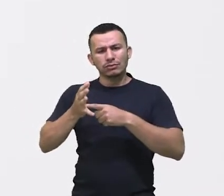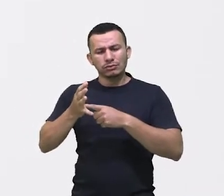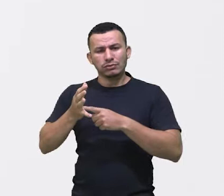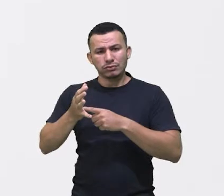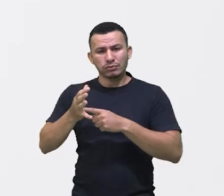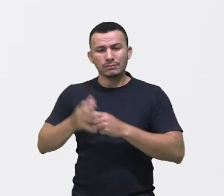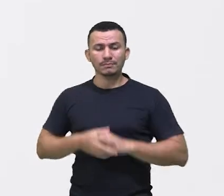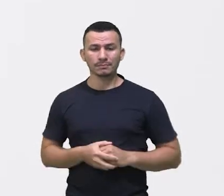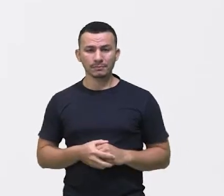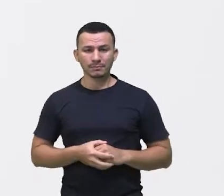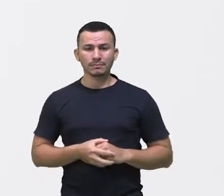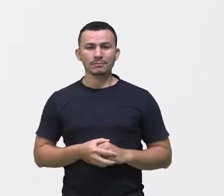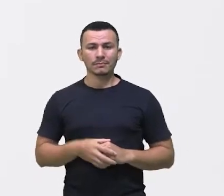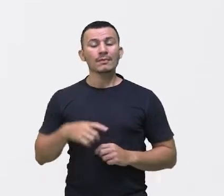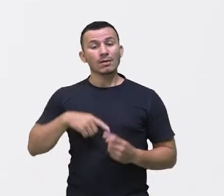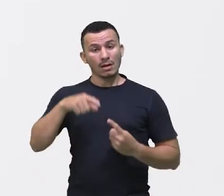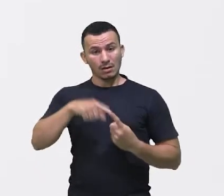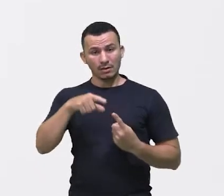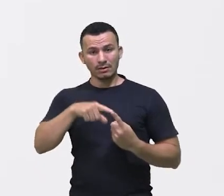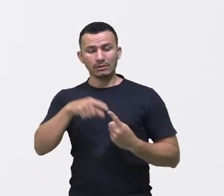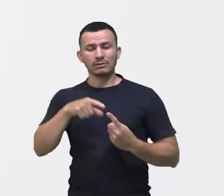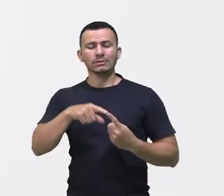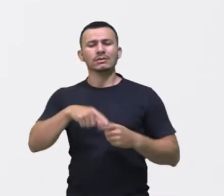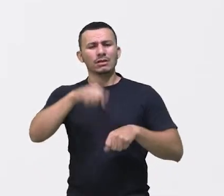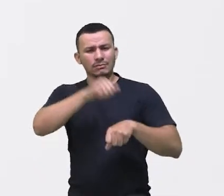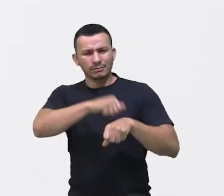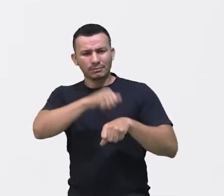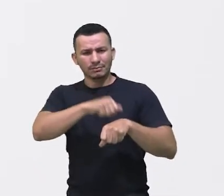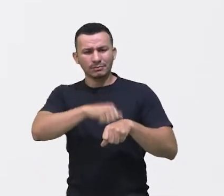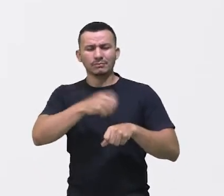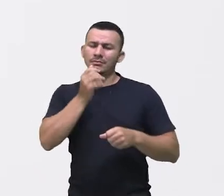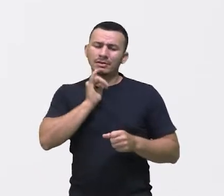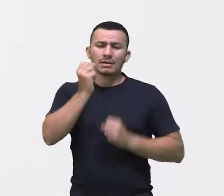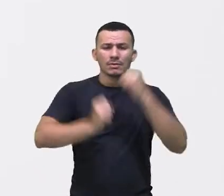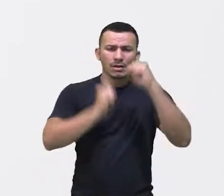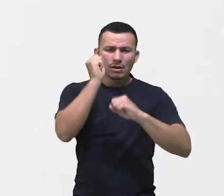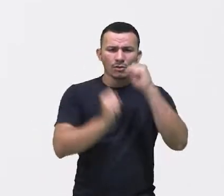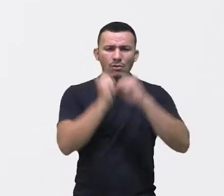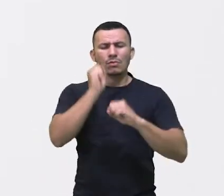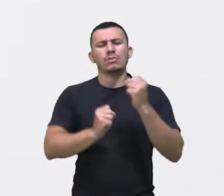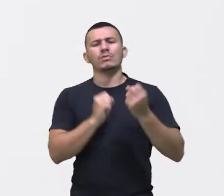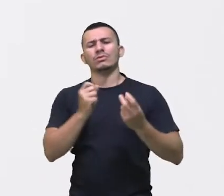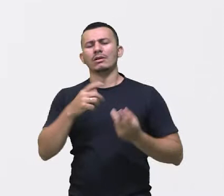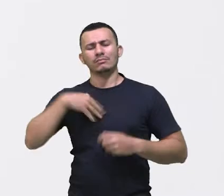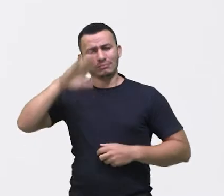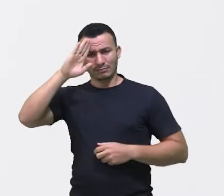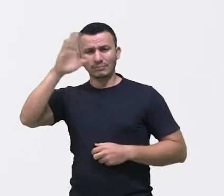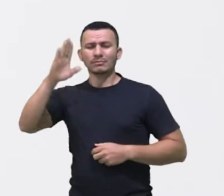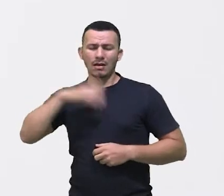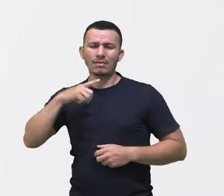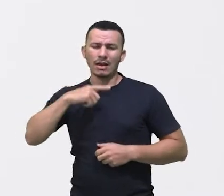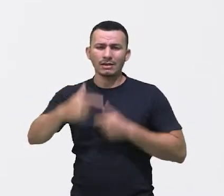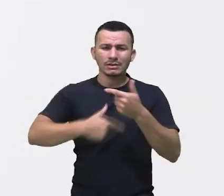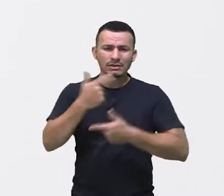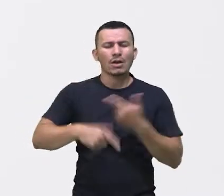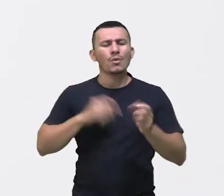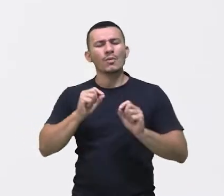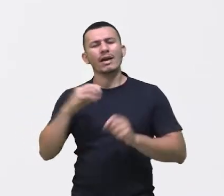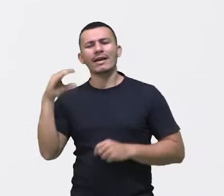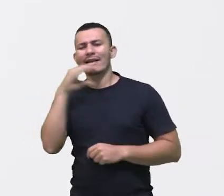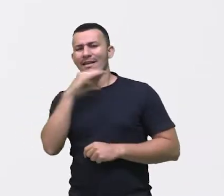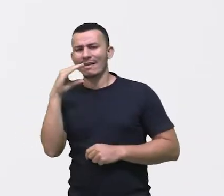Então, a gente tem aí o carvão mineral, essas atividades siderúrgicas. Então, indústria siderúrgica principalmente, né, vai